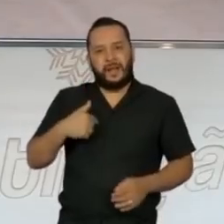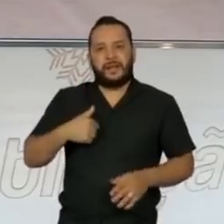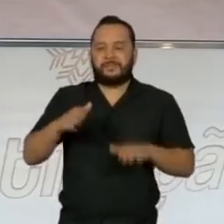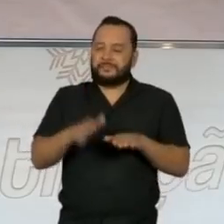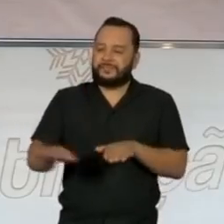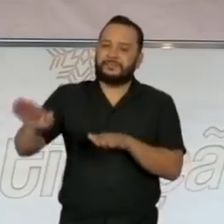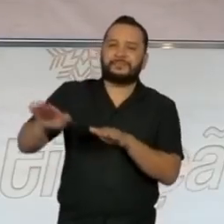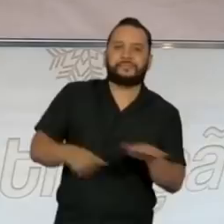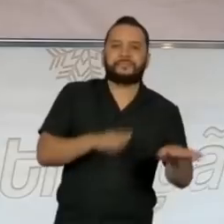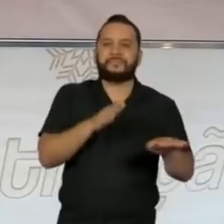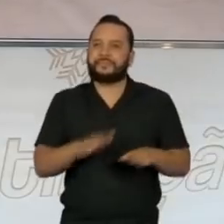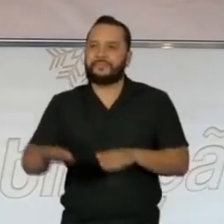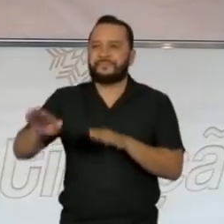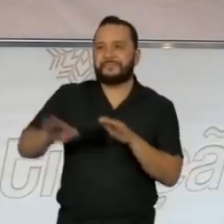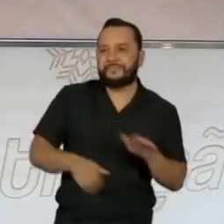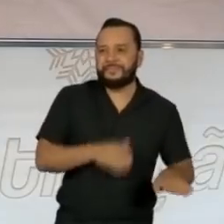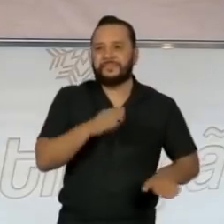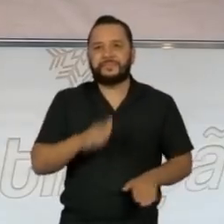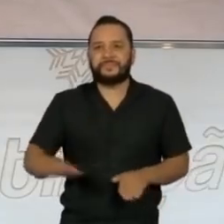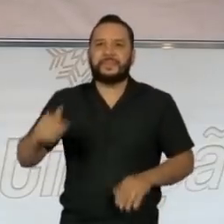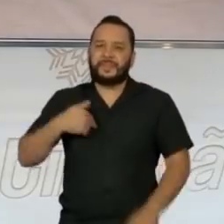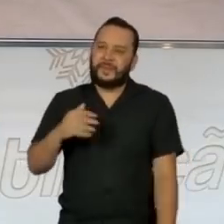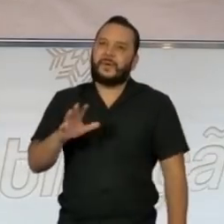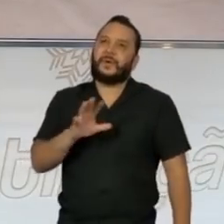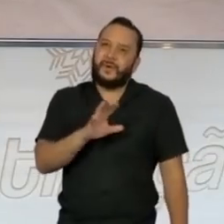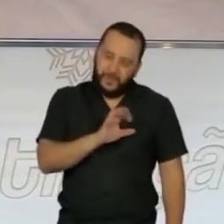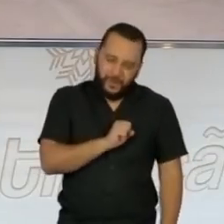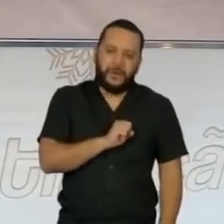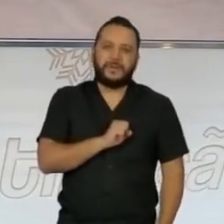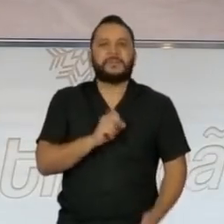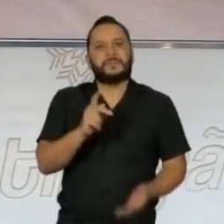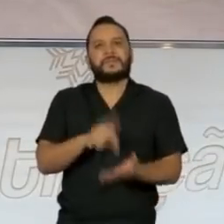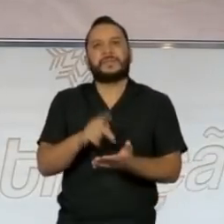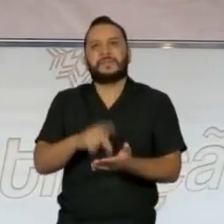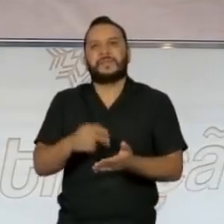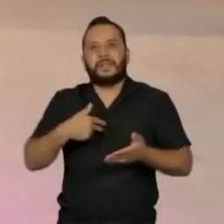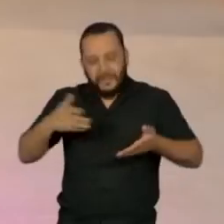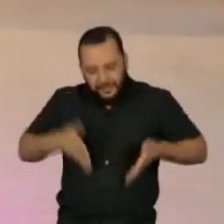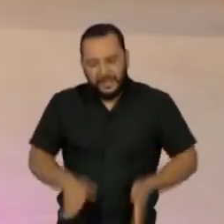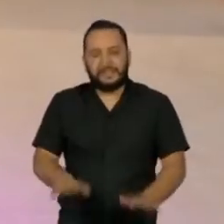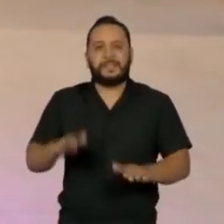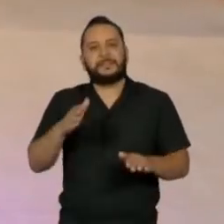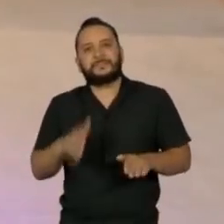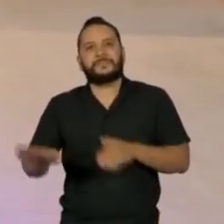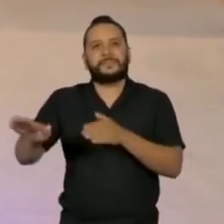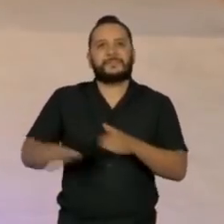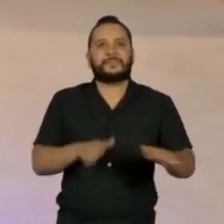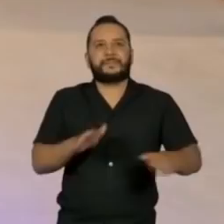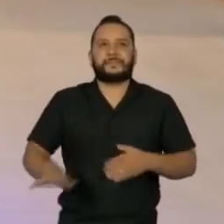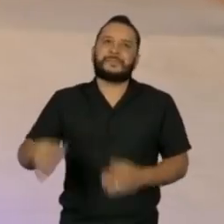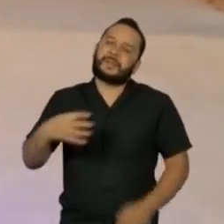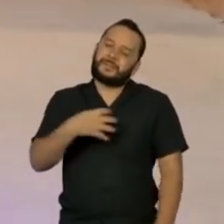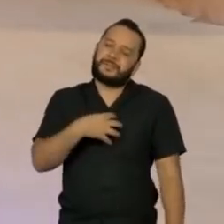patinar, sim, parece que eu já nasci para patinar, assim. Eu me sinto